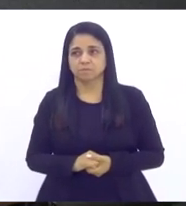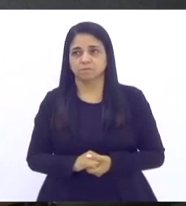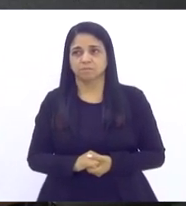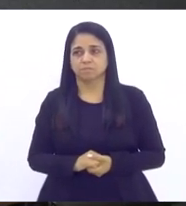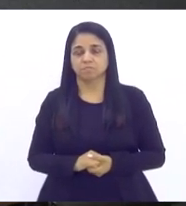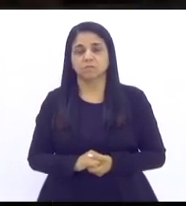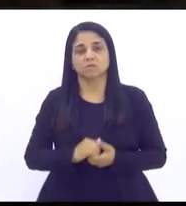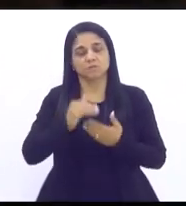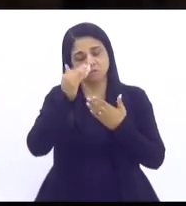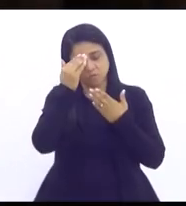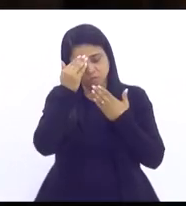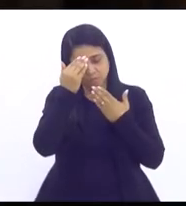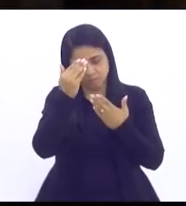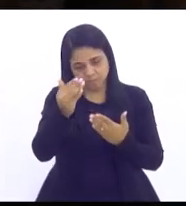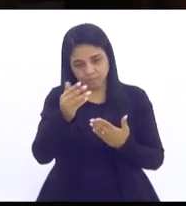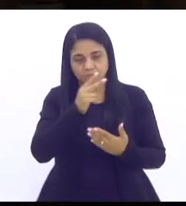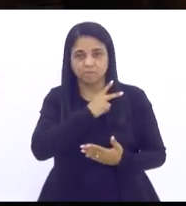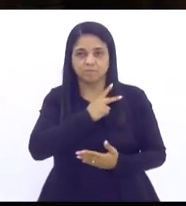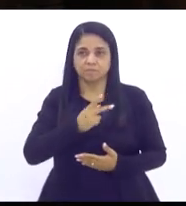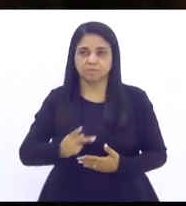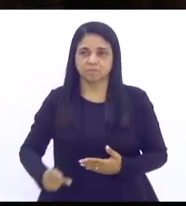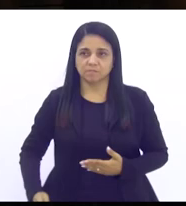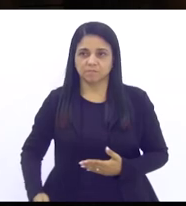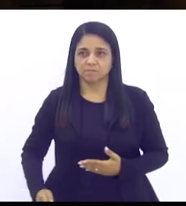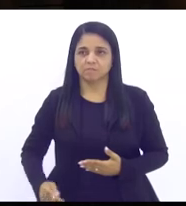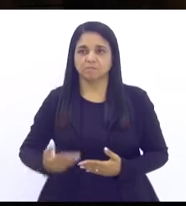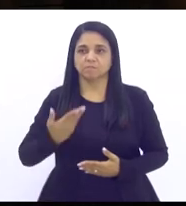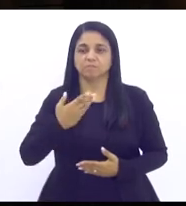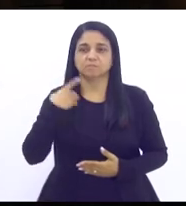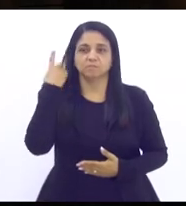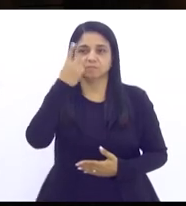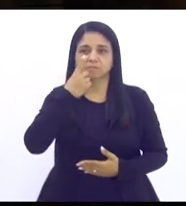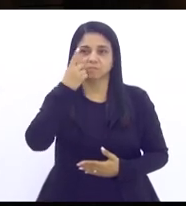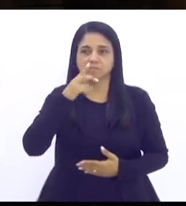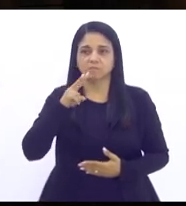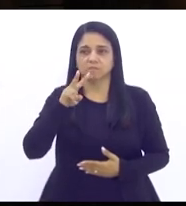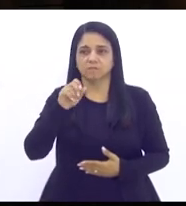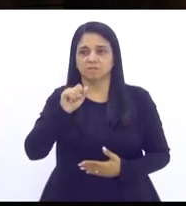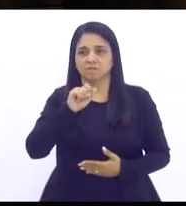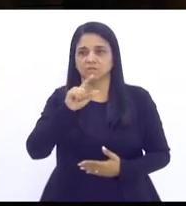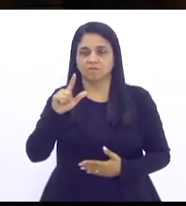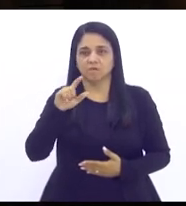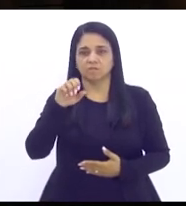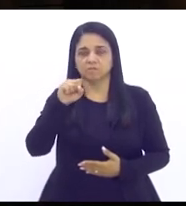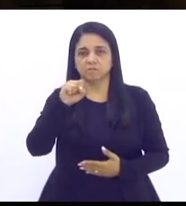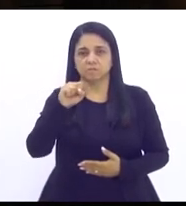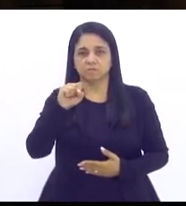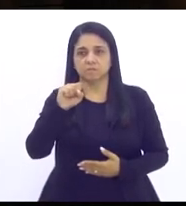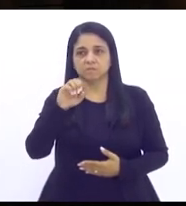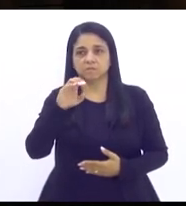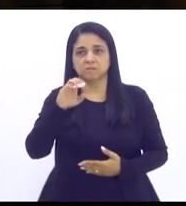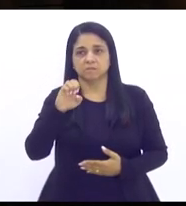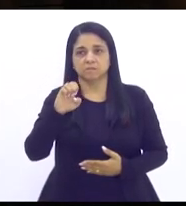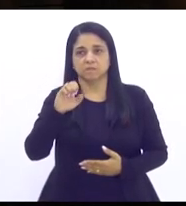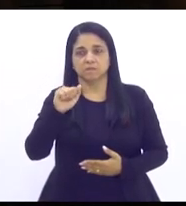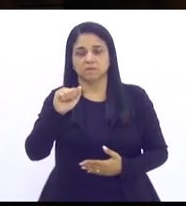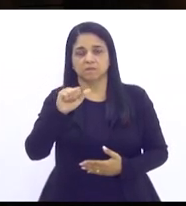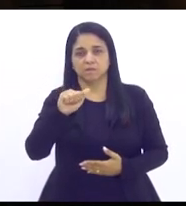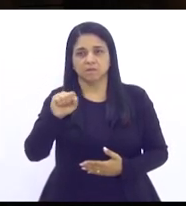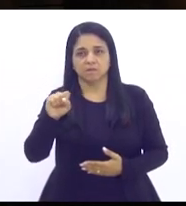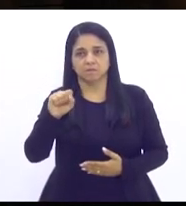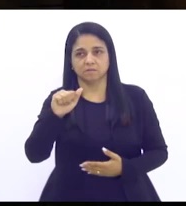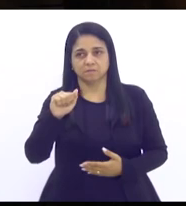Muitíssimo obrigada, presidente, nobilíssimo colega deputado Val Ceasa, me dirigindo aqui aos parlamentares